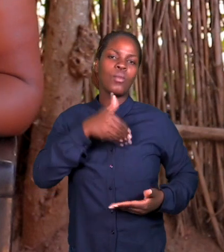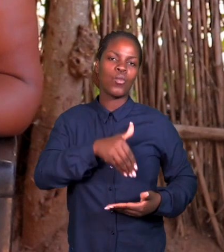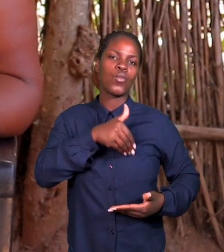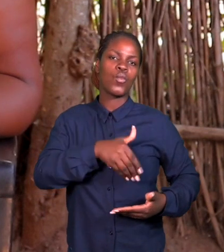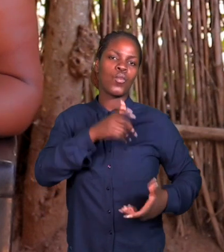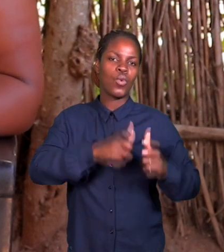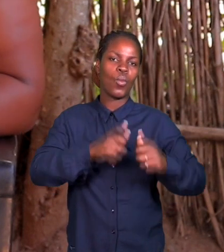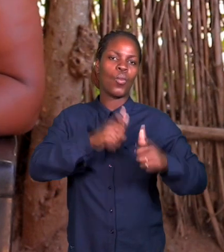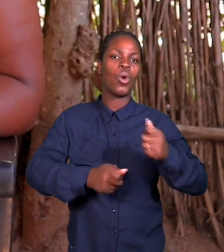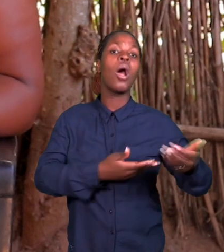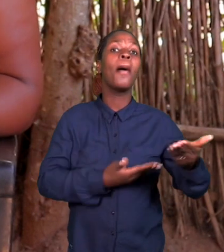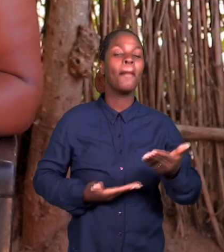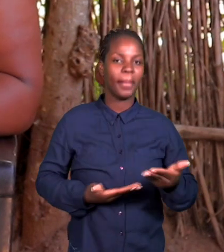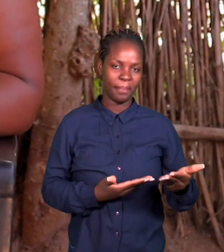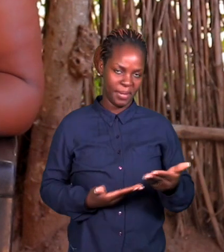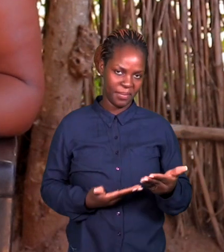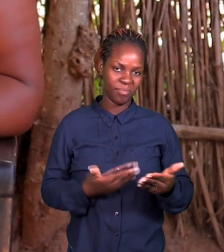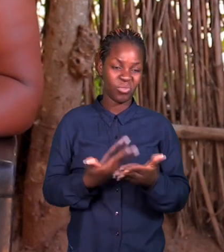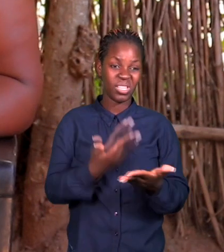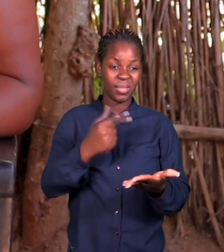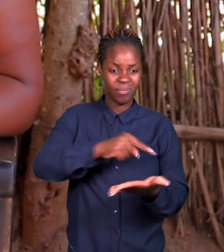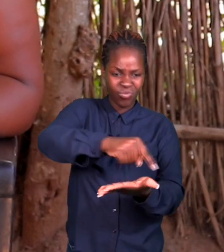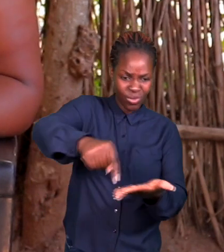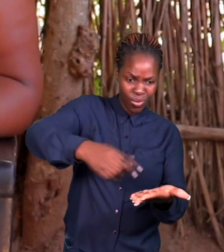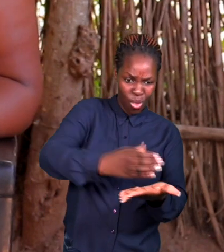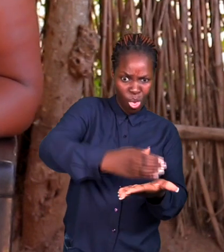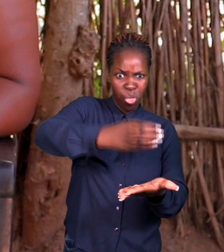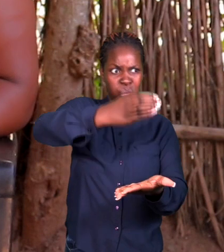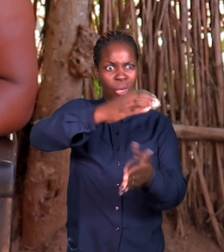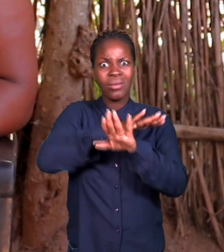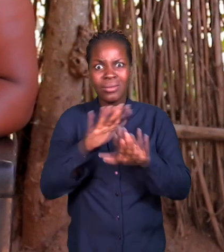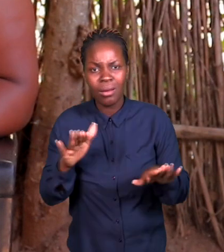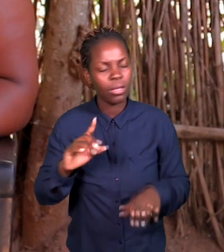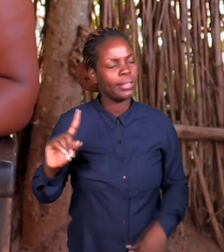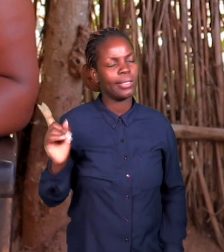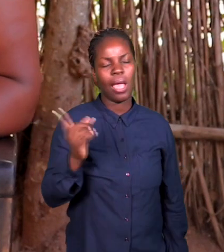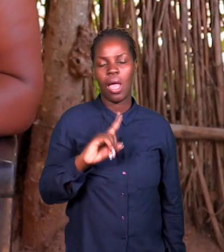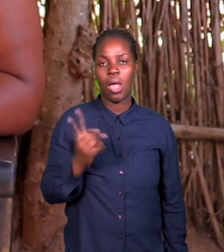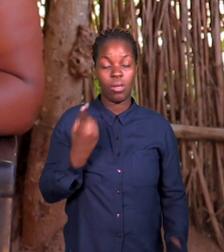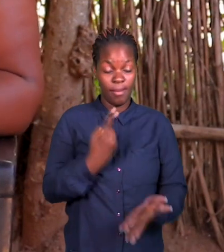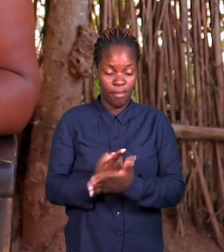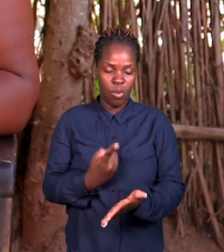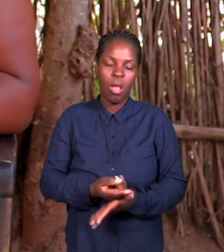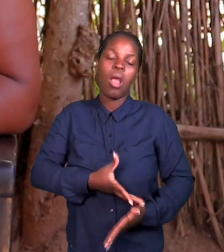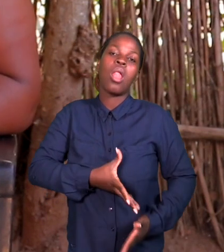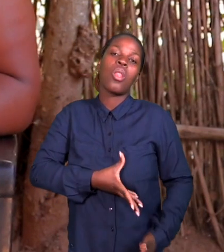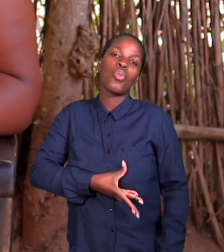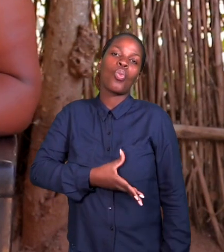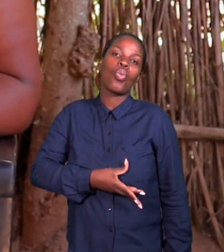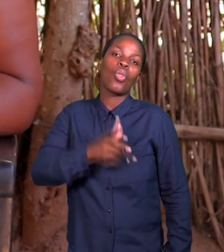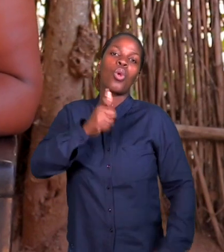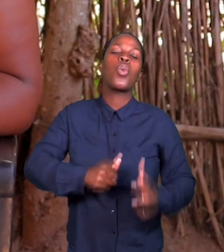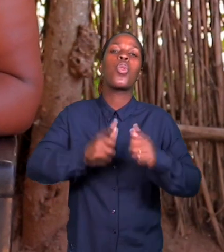deixar totalmente as crianças como hoje em dia, né? Existe esse leite artificial, não podemos totalmente deixar durante todo o